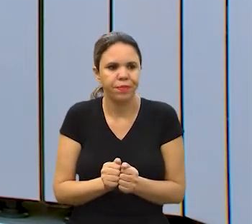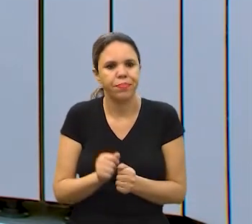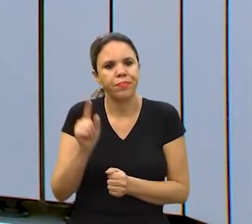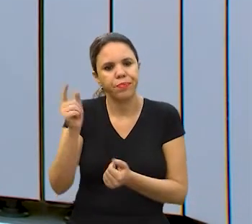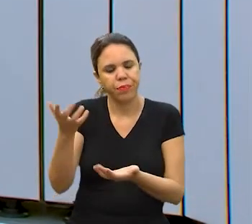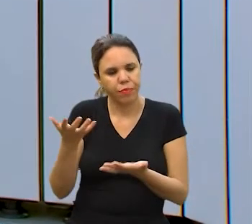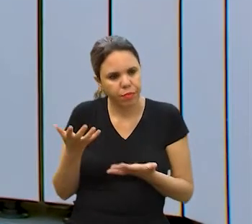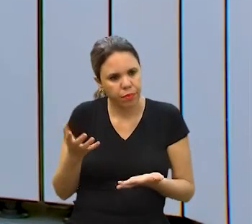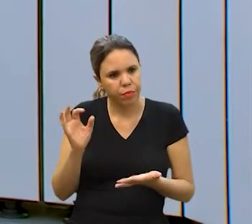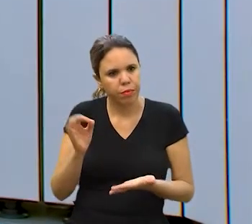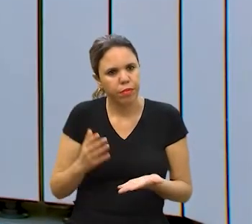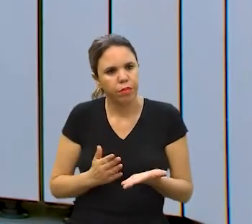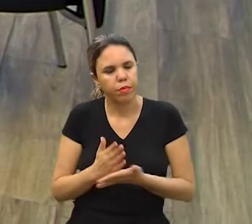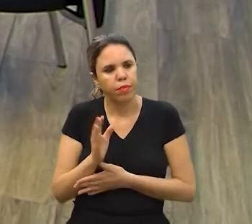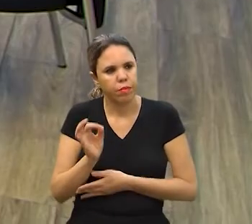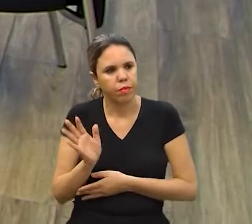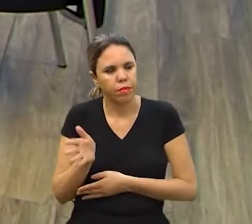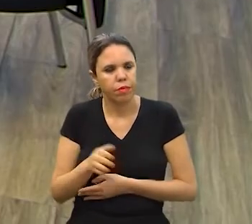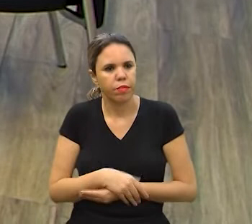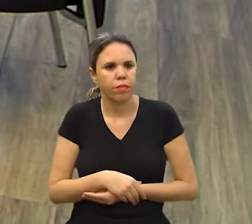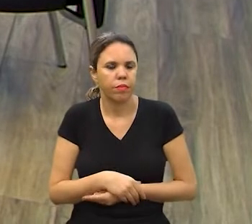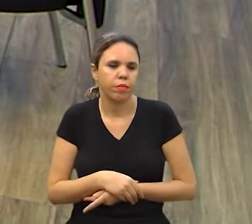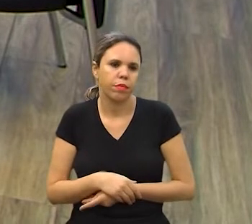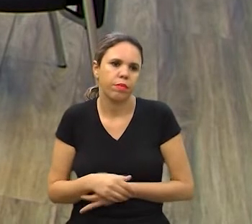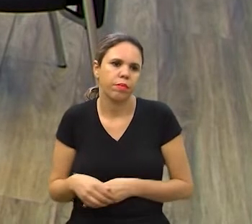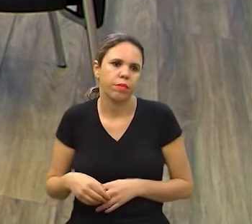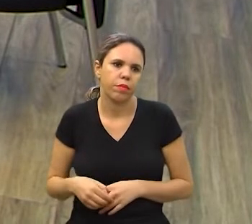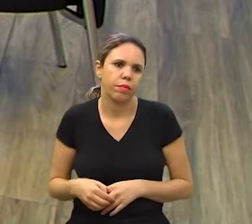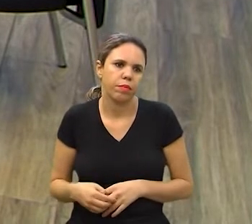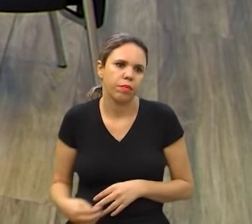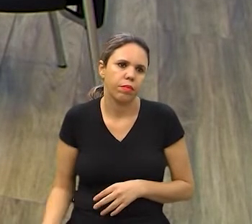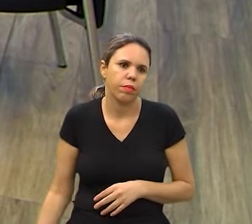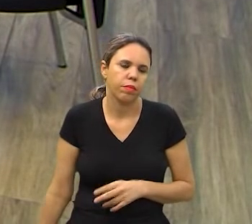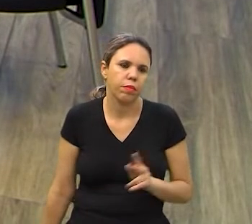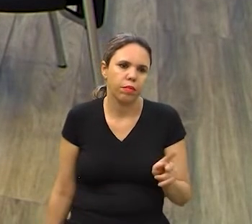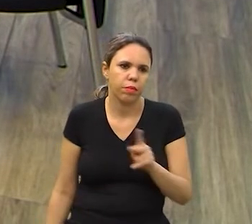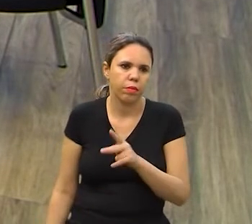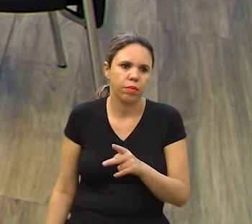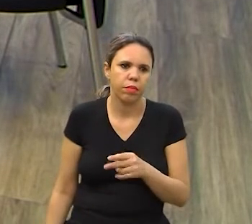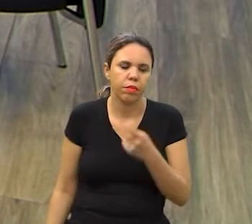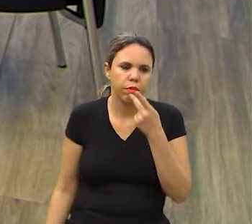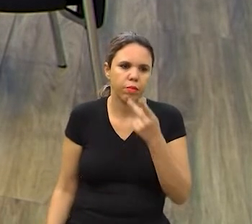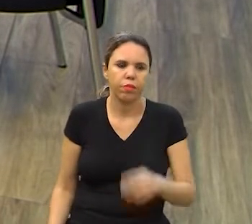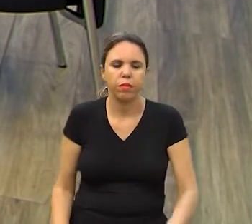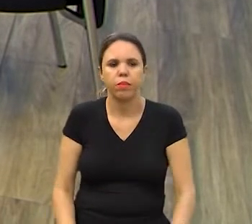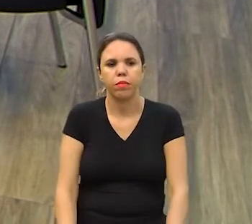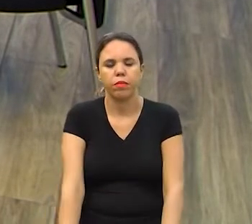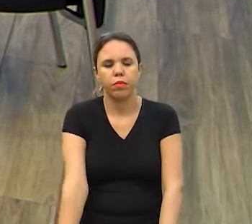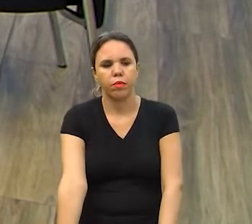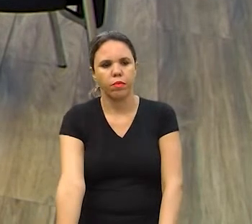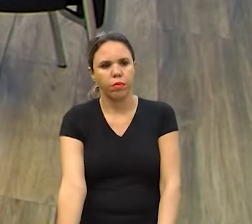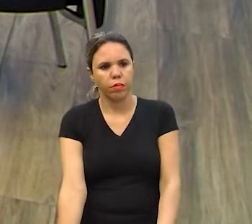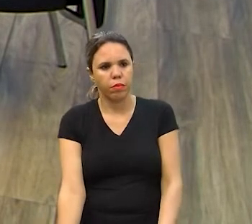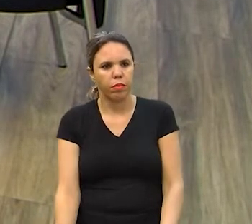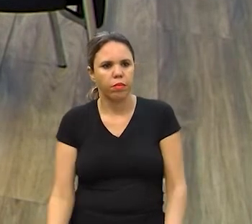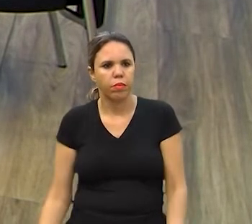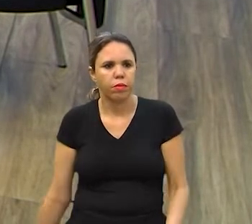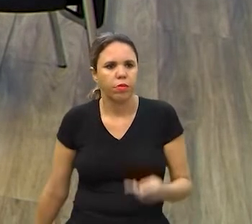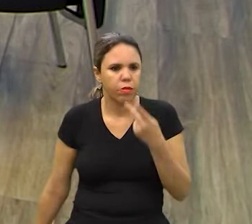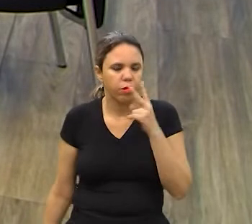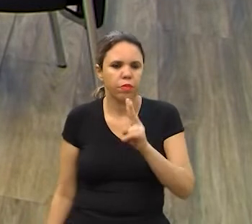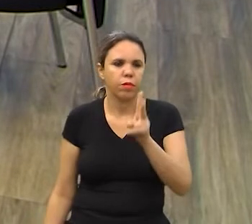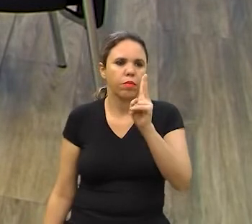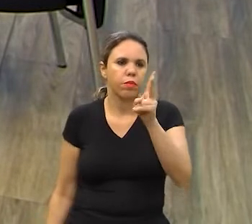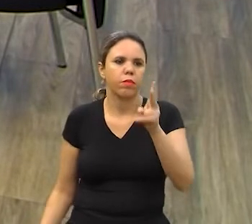a gente, se Deus quiser, e que dê certo. Vai dar certo, já deu certo. Já deu certo, né? E, professora, a gente está falando sobre essa questão de